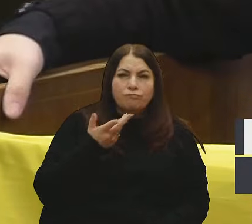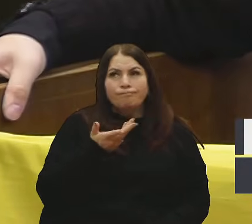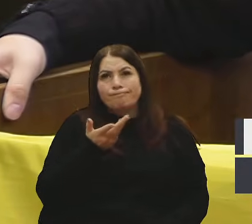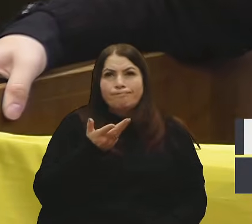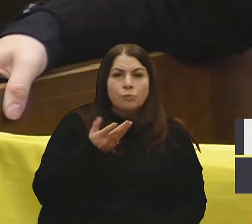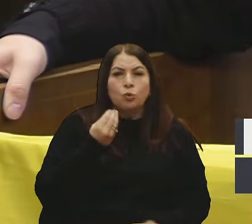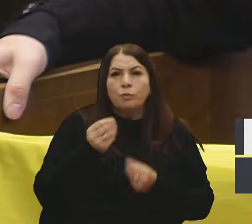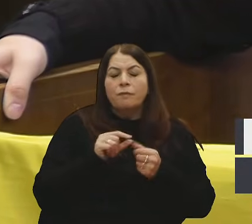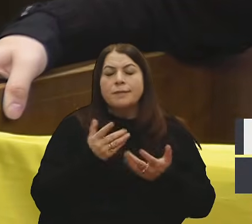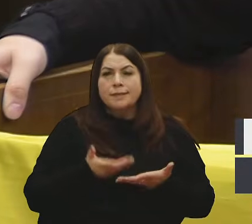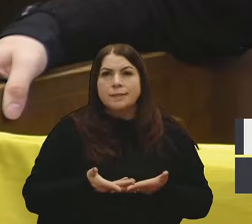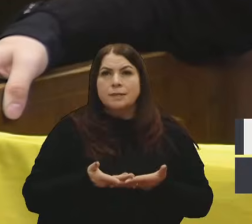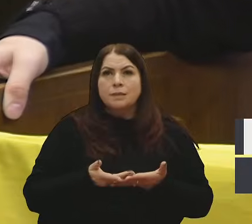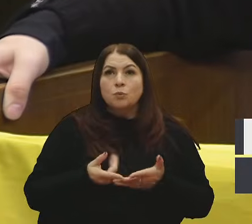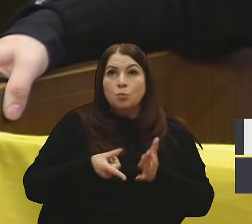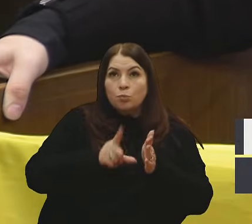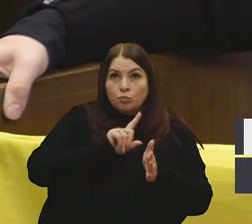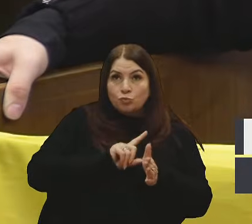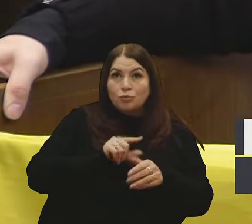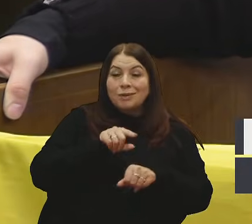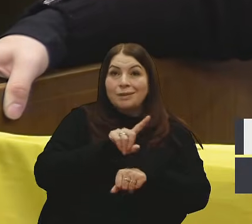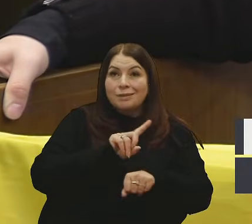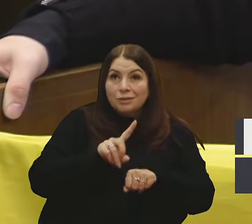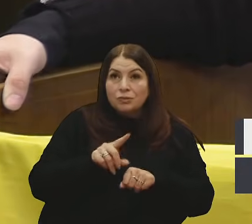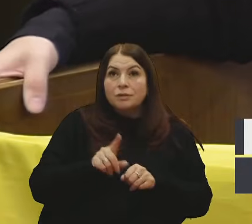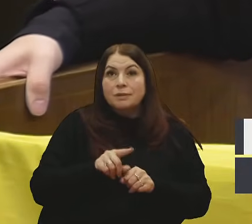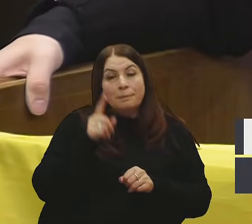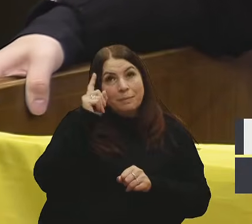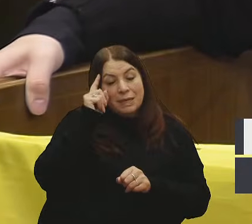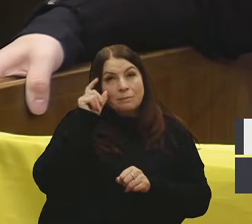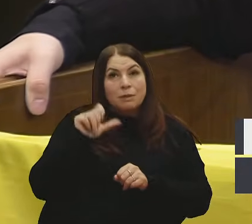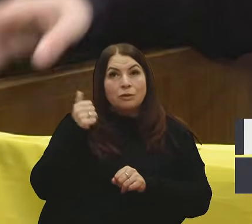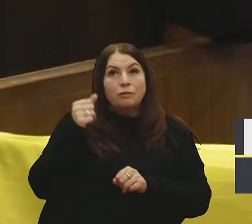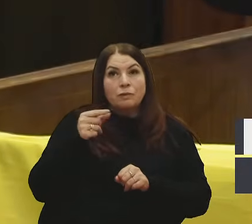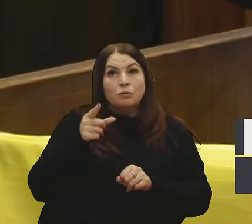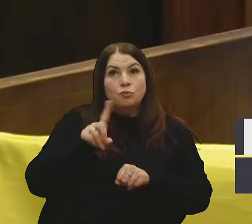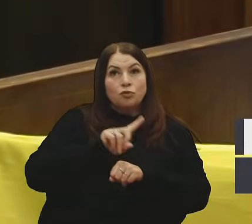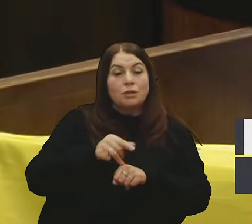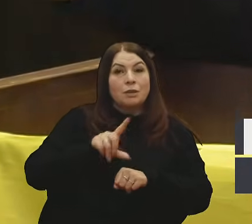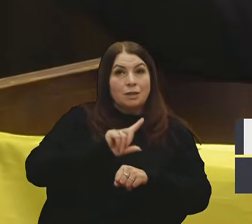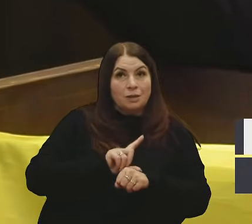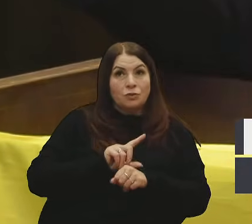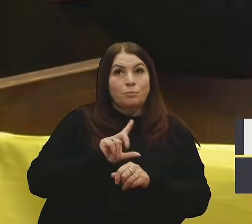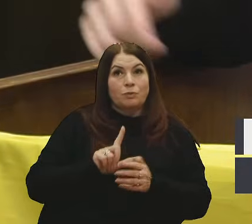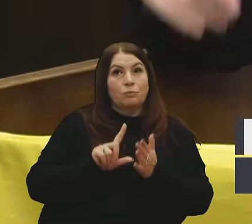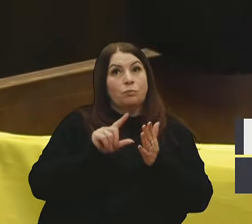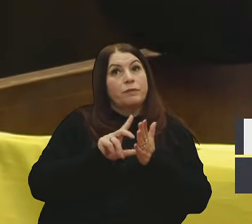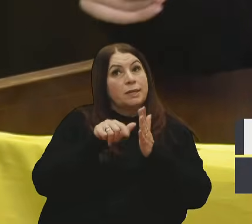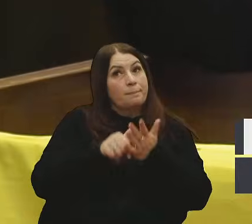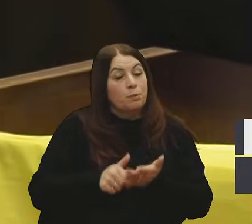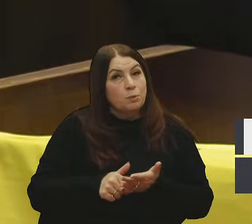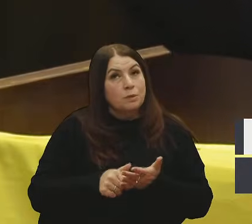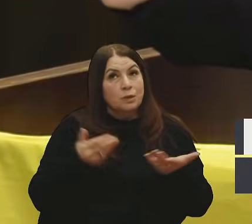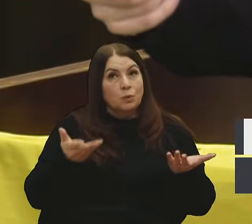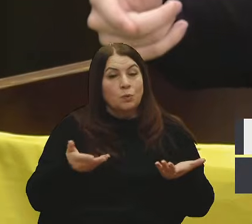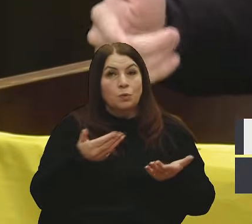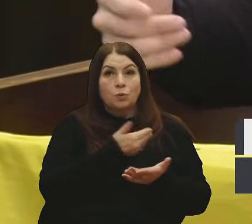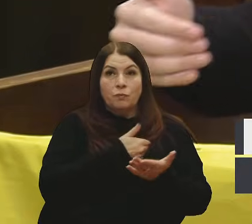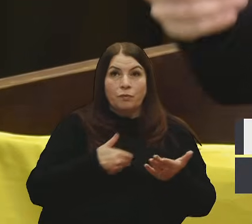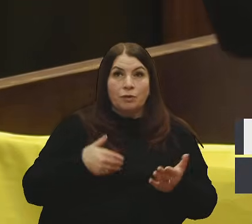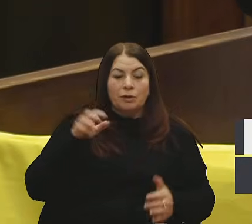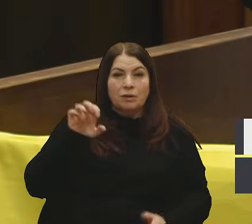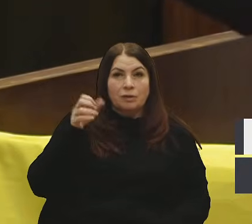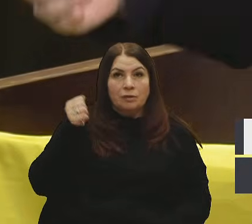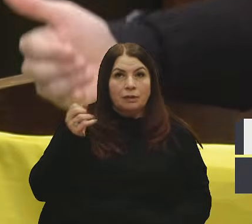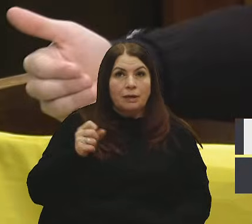Mas como que a gente vai fazer um dia antes do leilão? E aí a gente achou que era melhor fazer um dia antes do que fazer depois. E agora o governo Eduardo Leite,